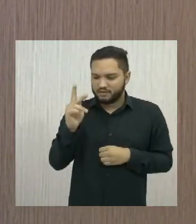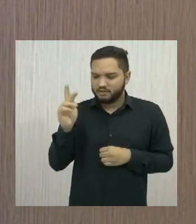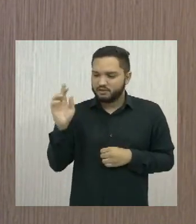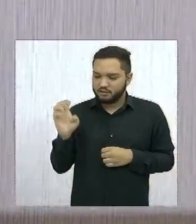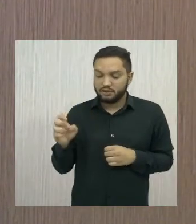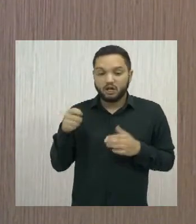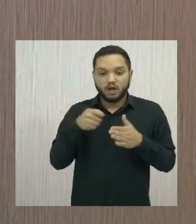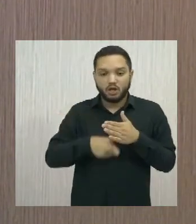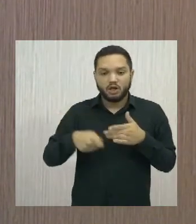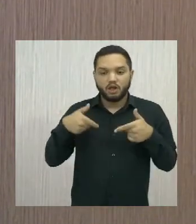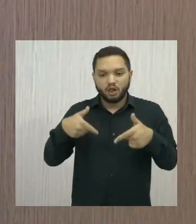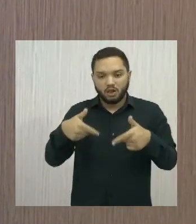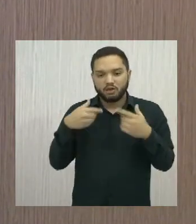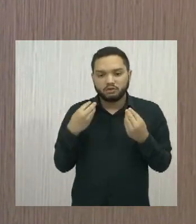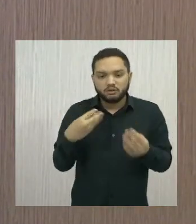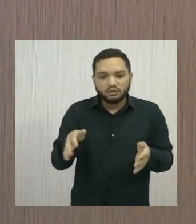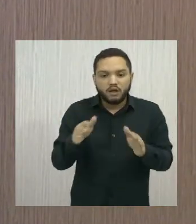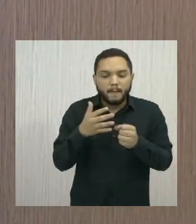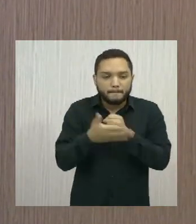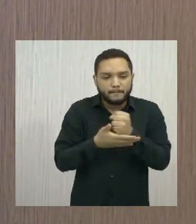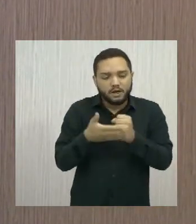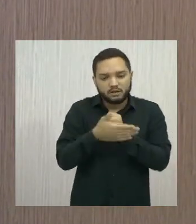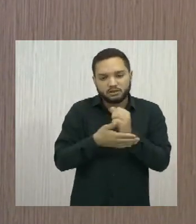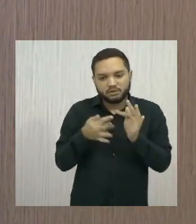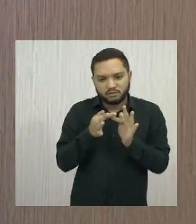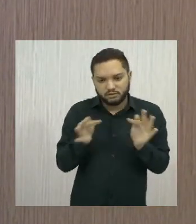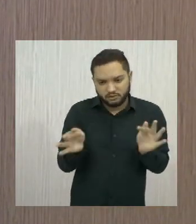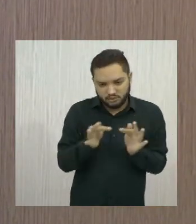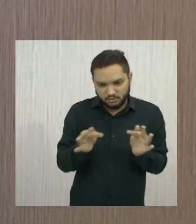pelo direito ao Simples. Então, por que essas escolas assinam